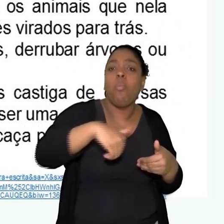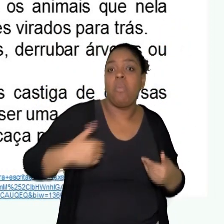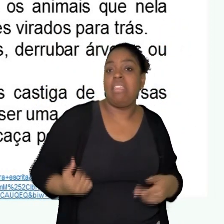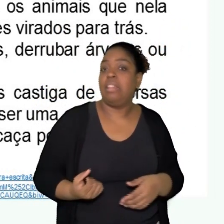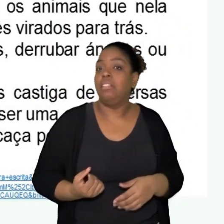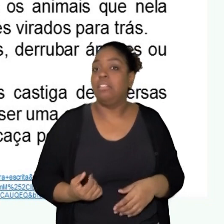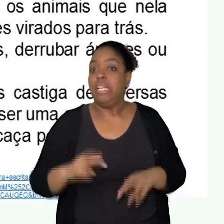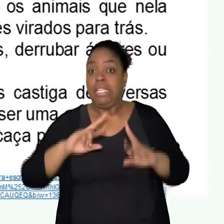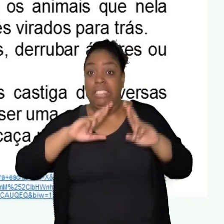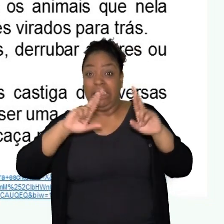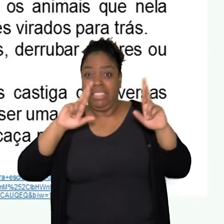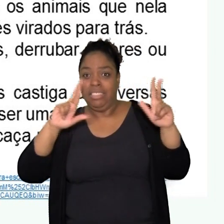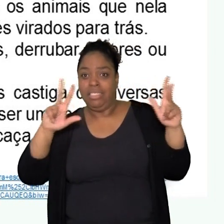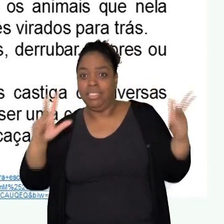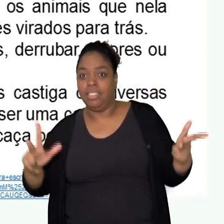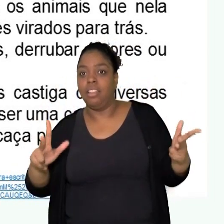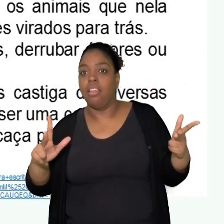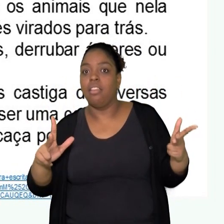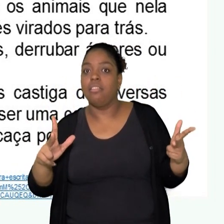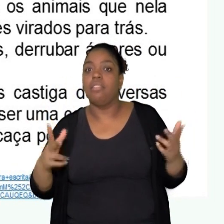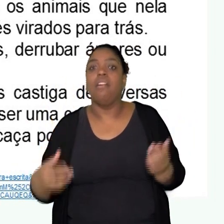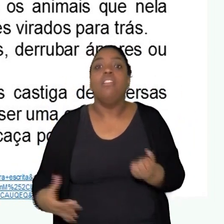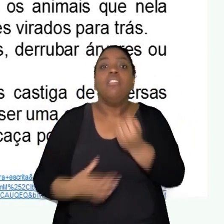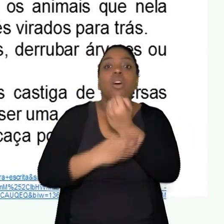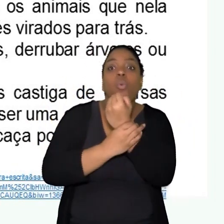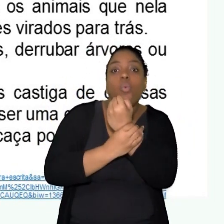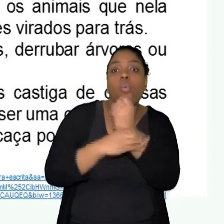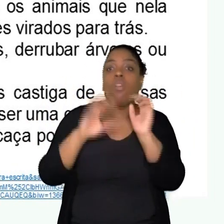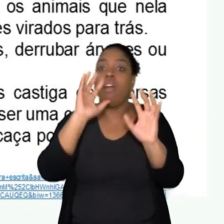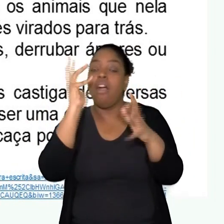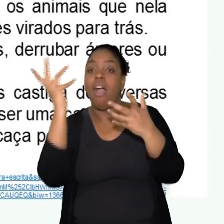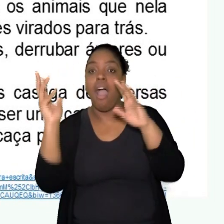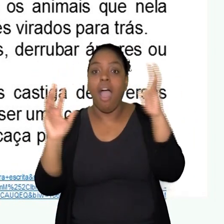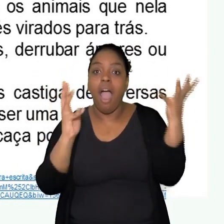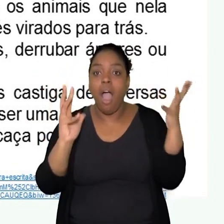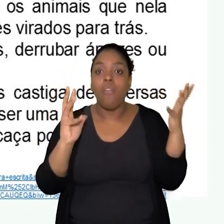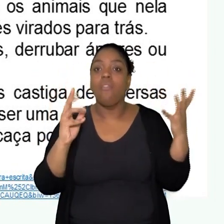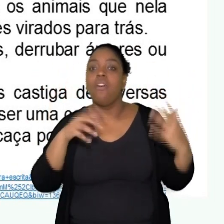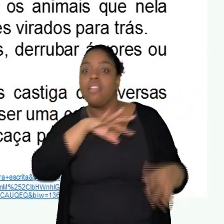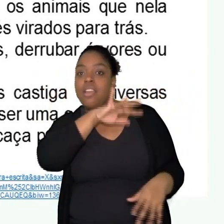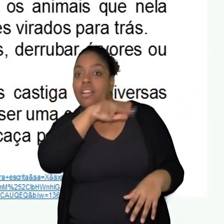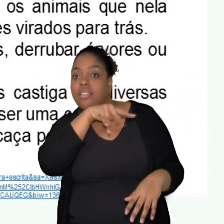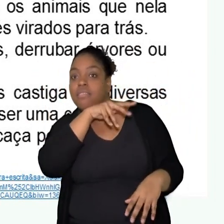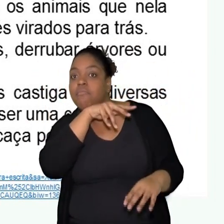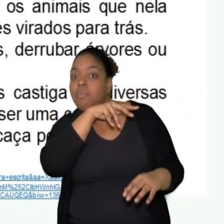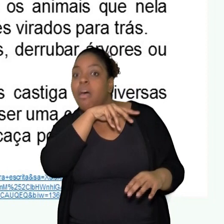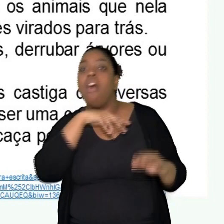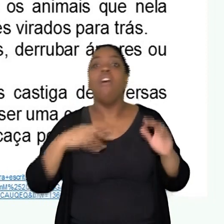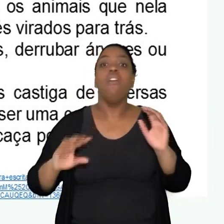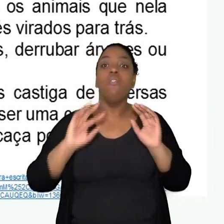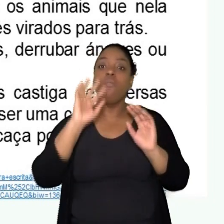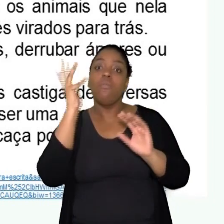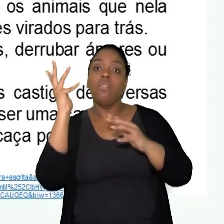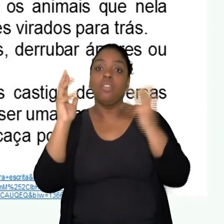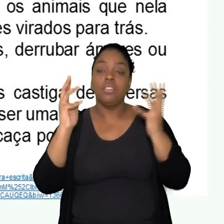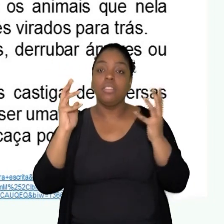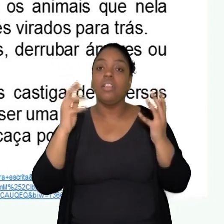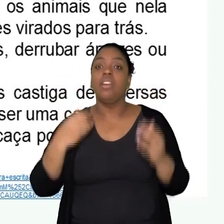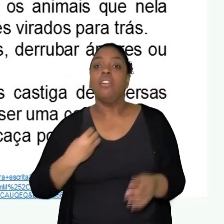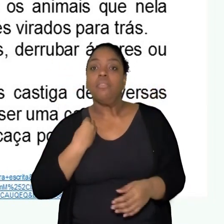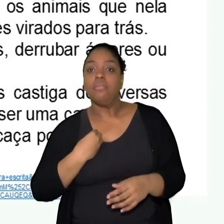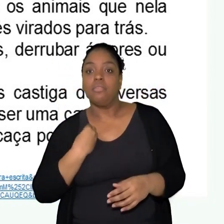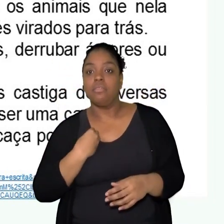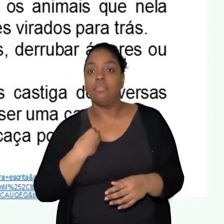e todos os animais que nela vivem. É pequeno, coberto de pelos, olhos